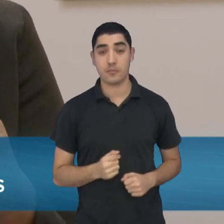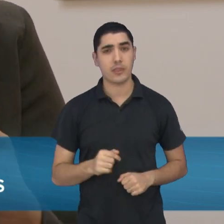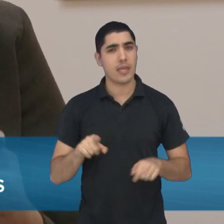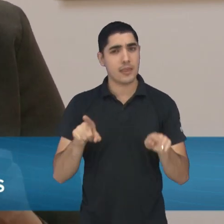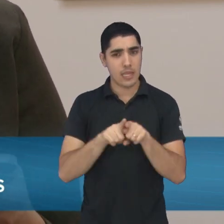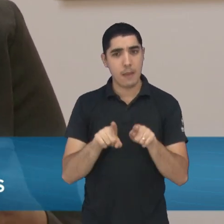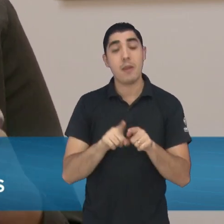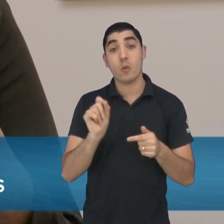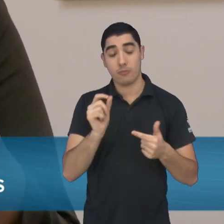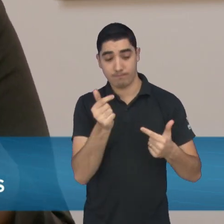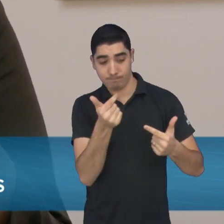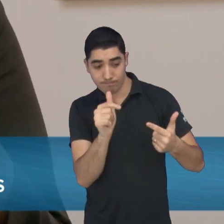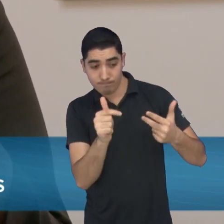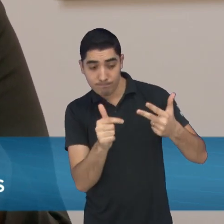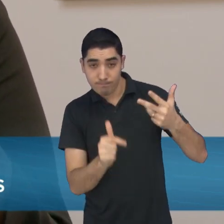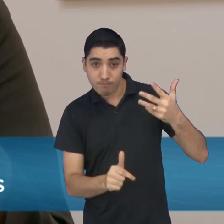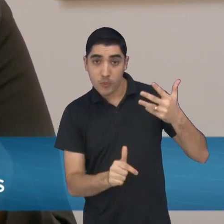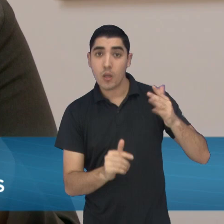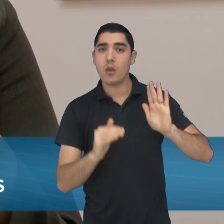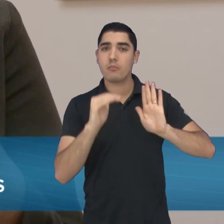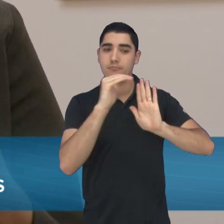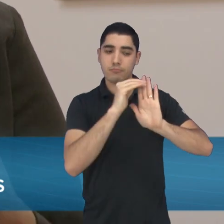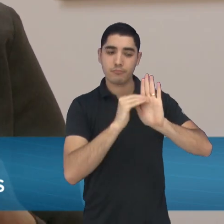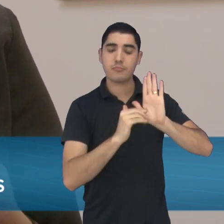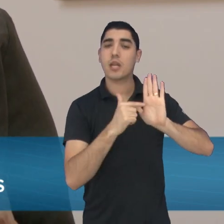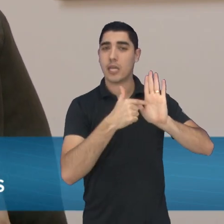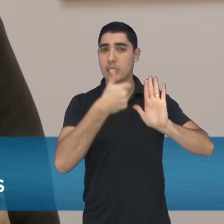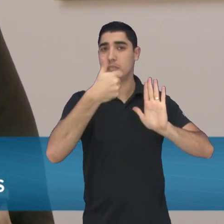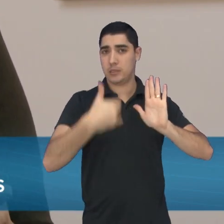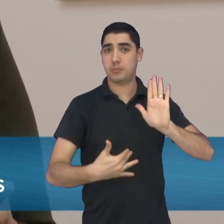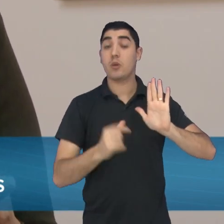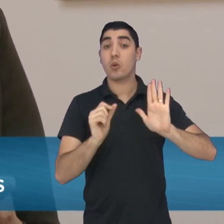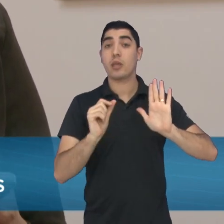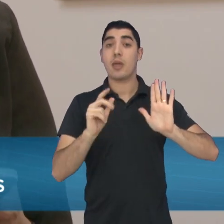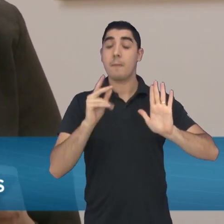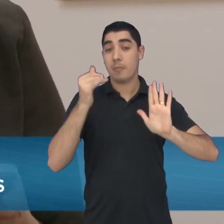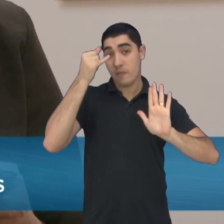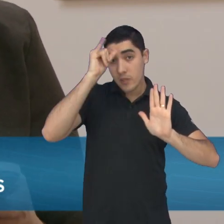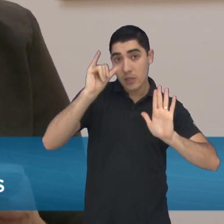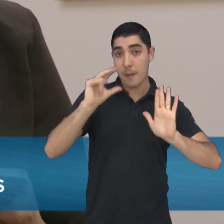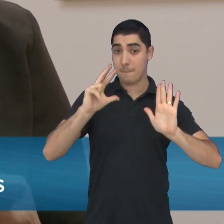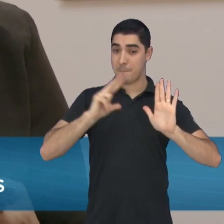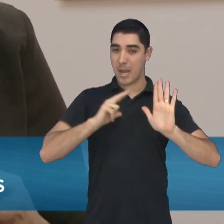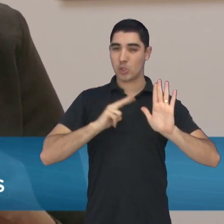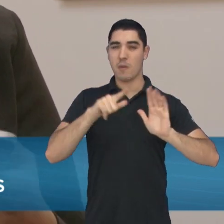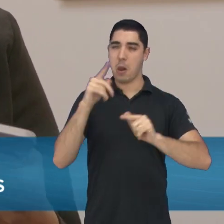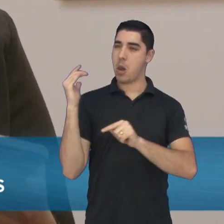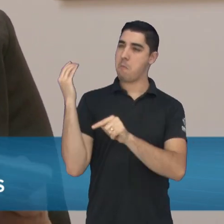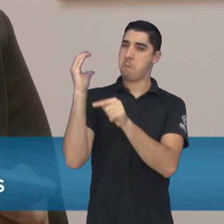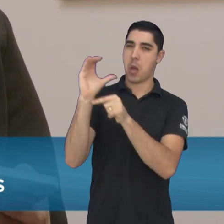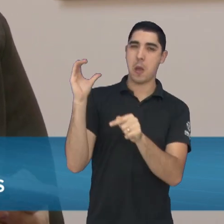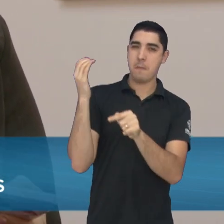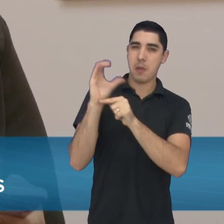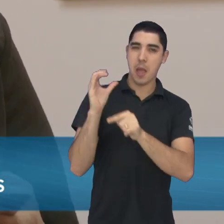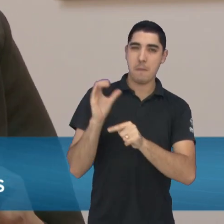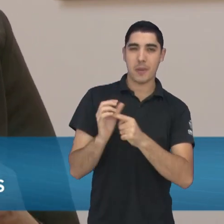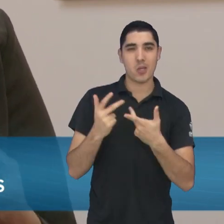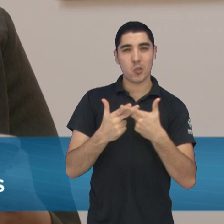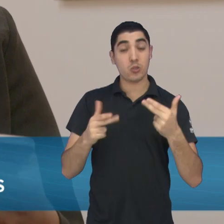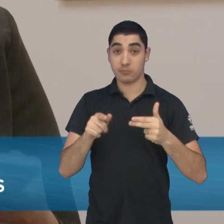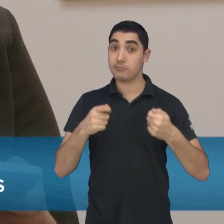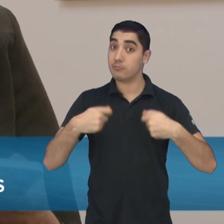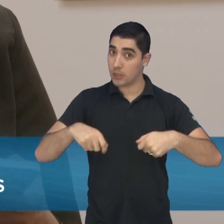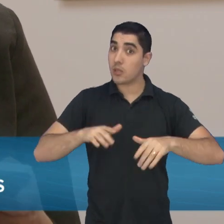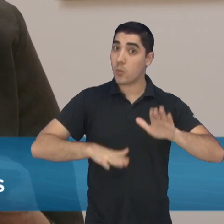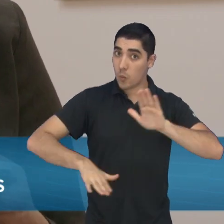muito chama atenção para os conteúdos de publicações de informações privadas. Então é muito cuidado com o que a gente divulga na internet em relação